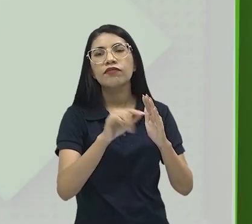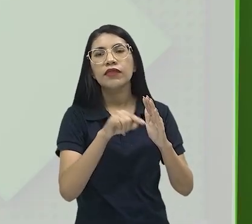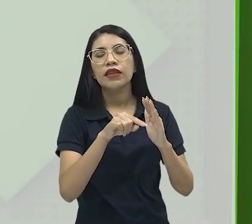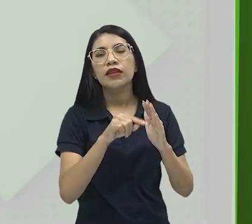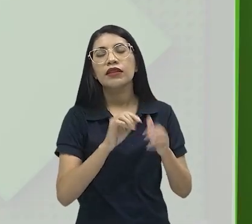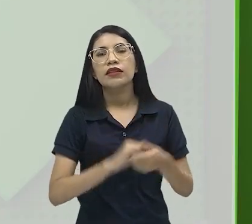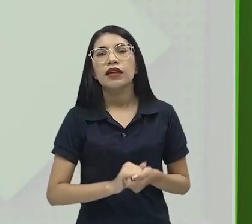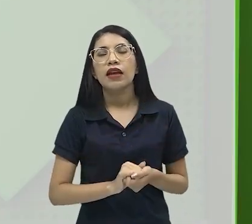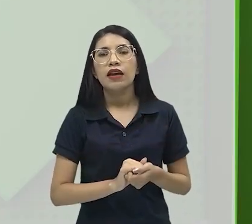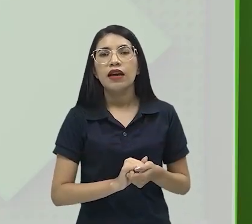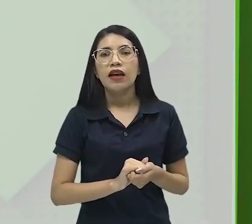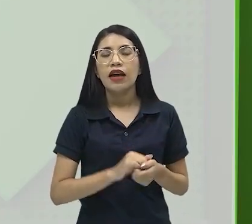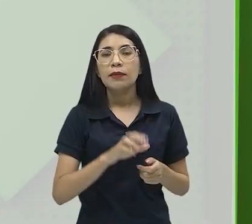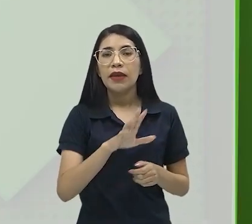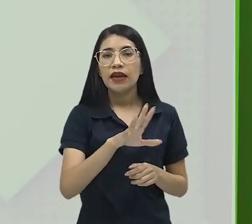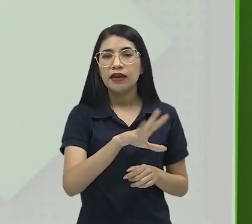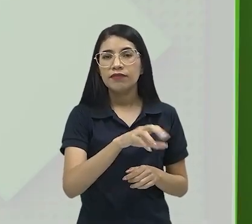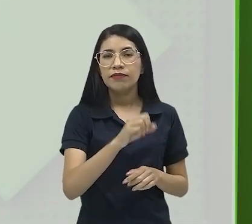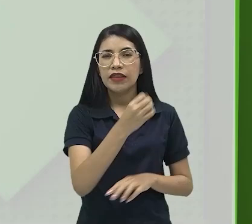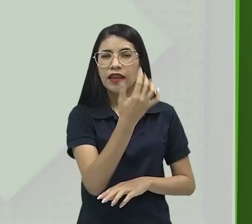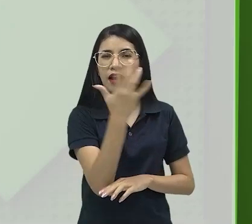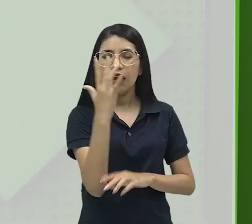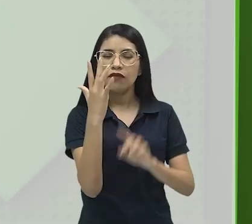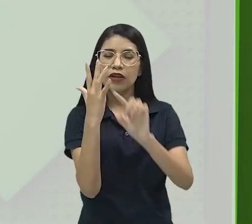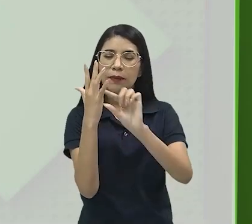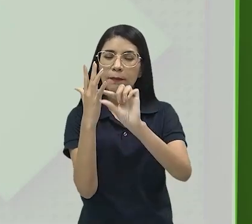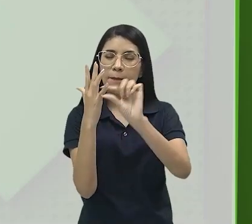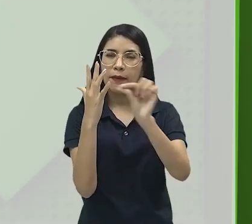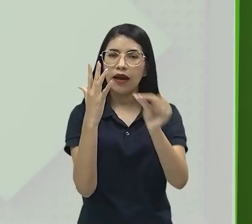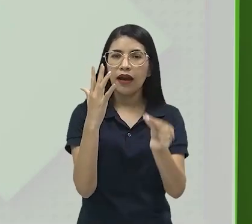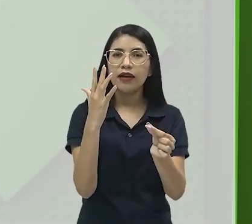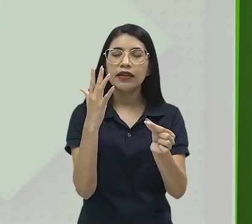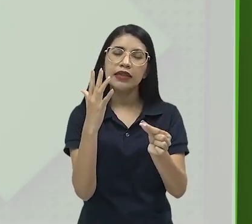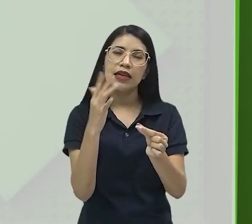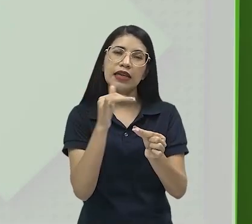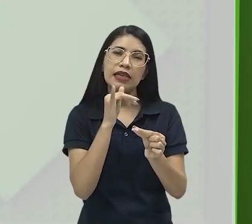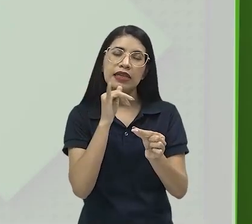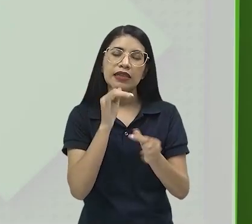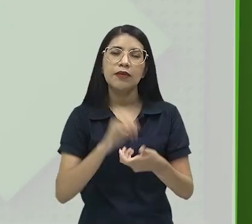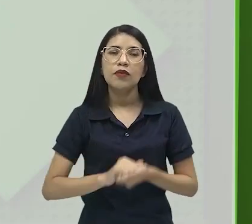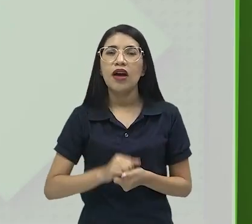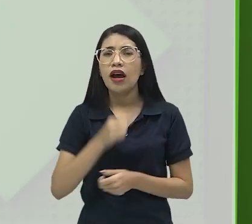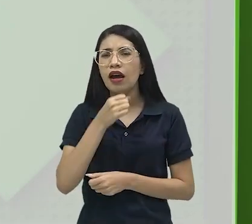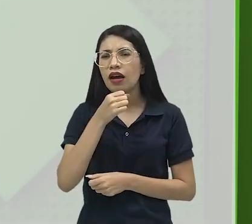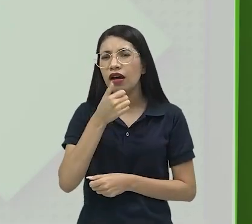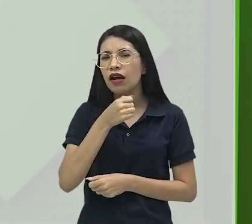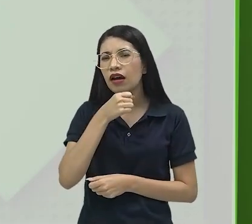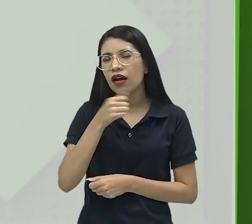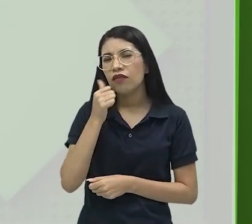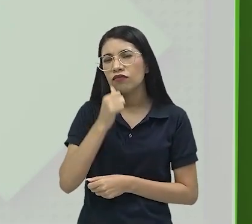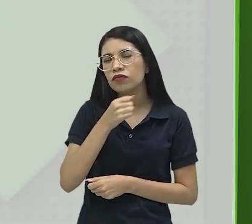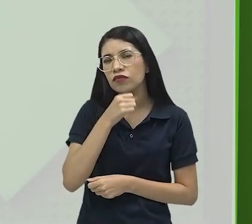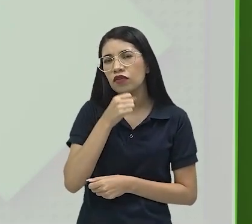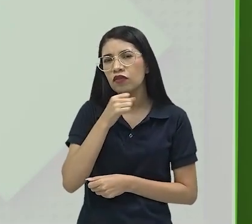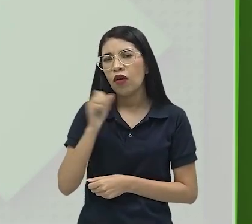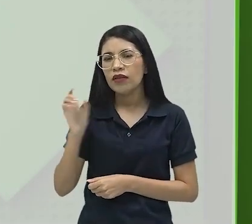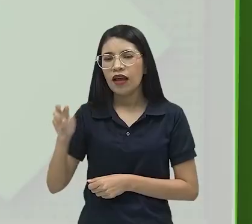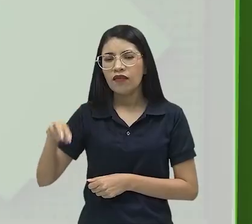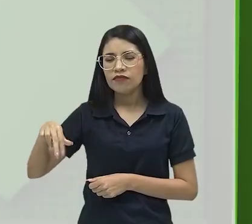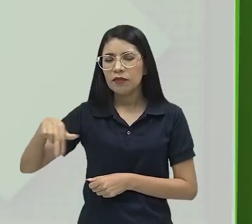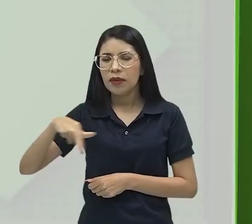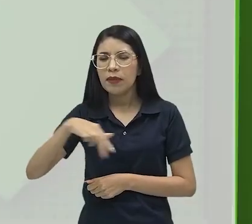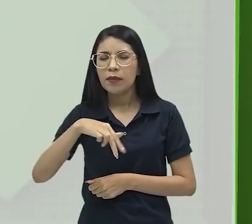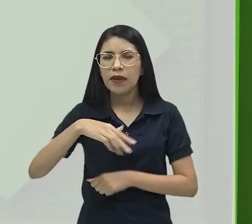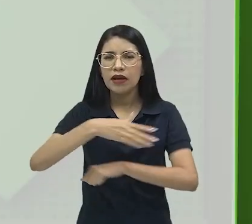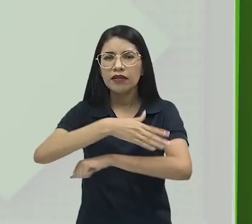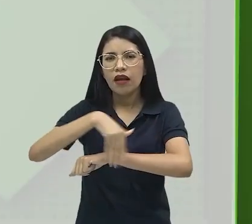você pega um galho de uma planta, sabe assim, quando a vovó passou por algum local, alguma rua, que